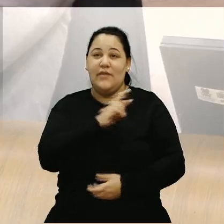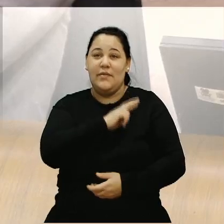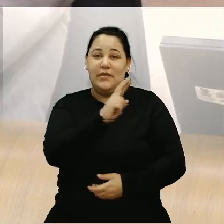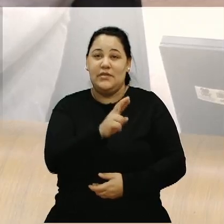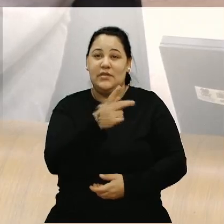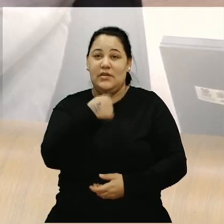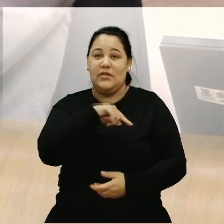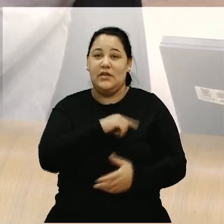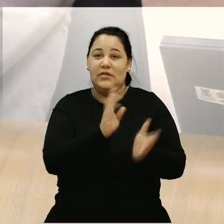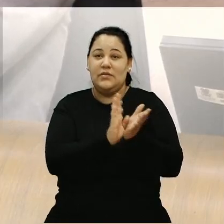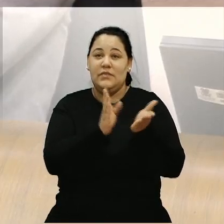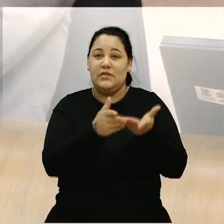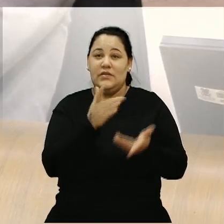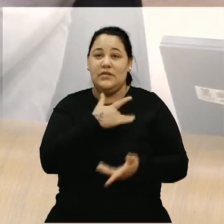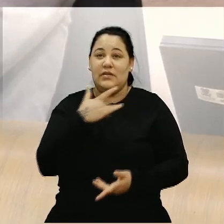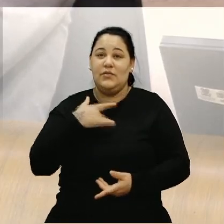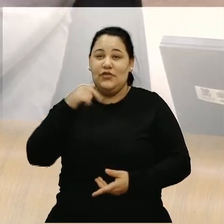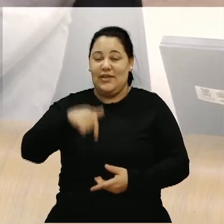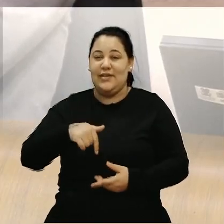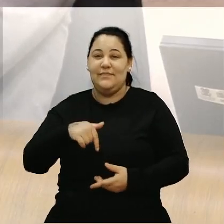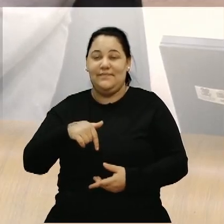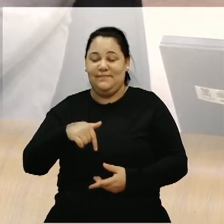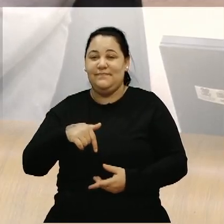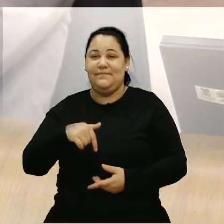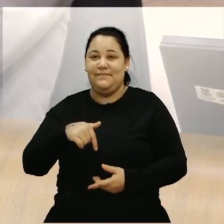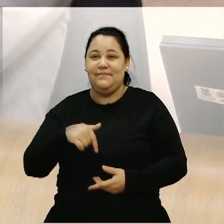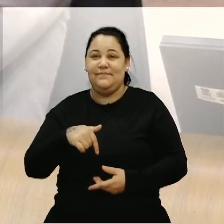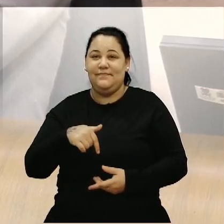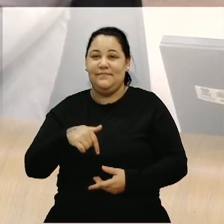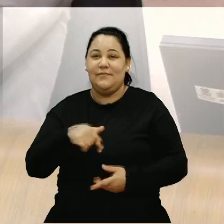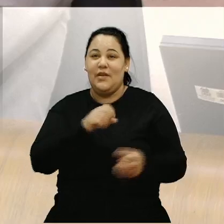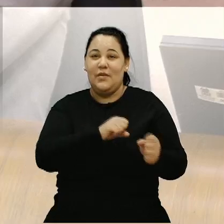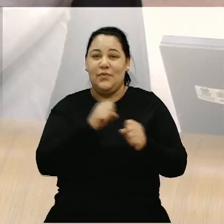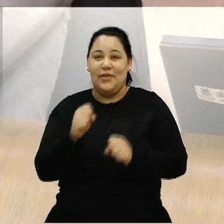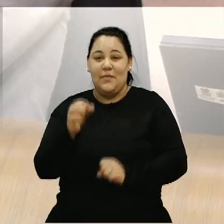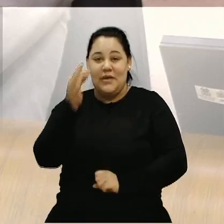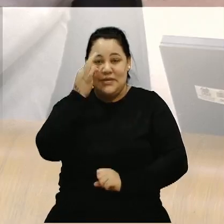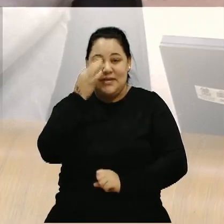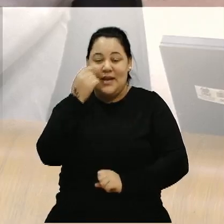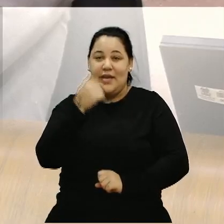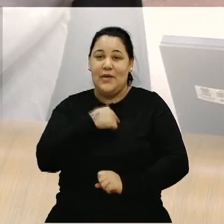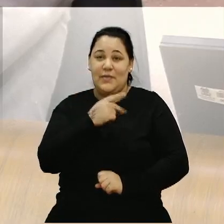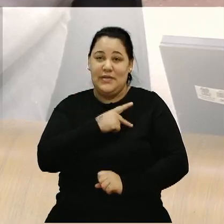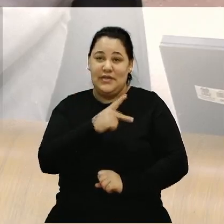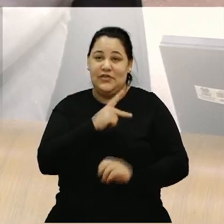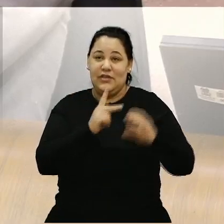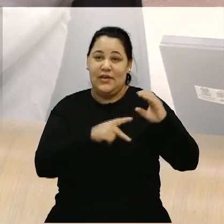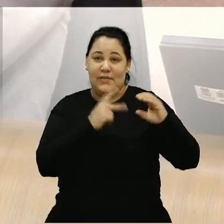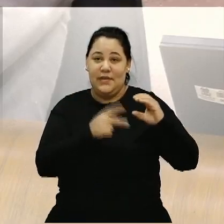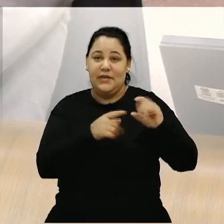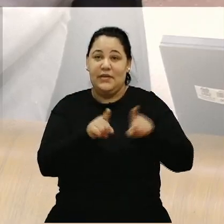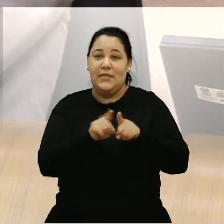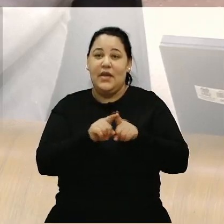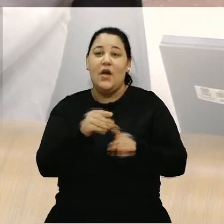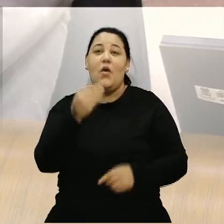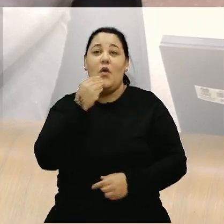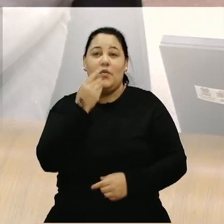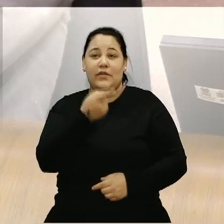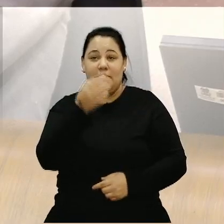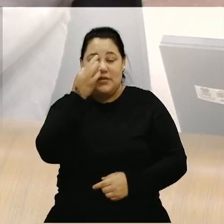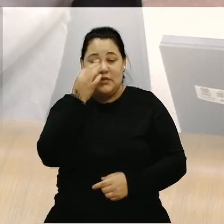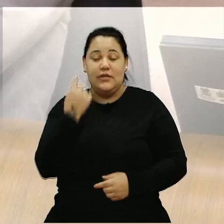Comissão de Saúde aqui da casa e poder presenciar, né, vereador, eu como presidente da Câmara também, obviamente estava lá,